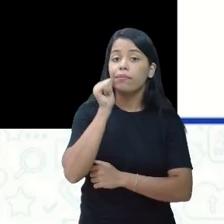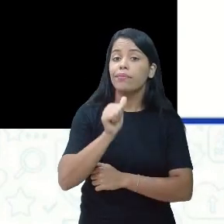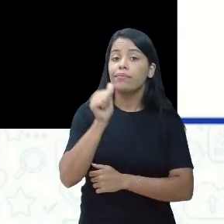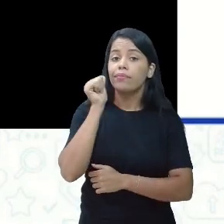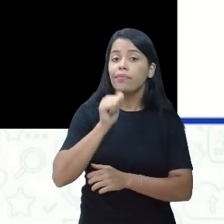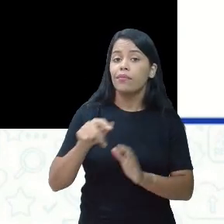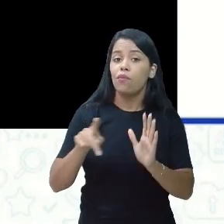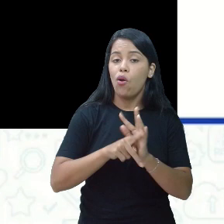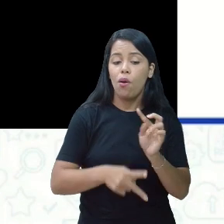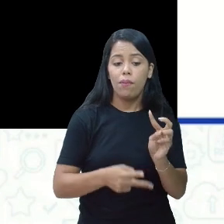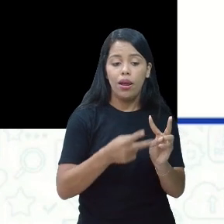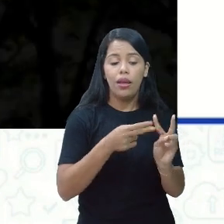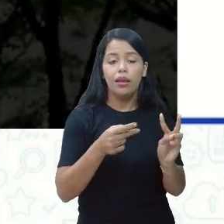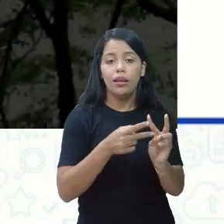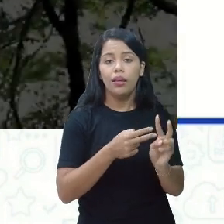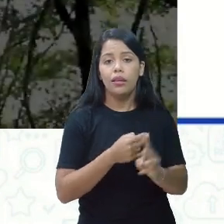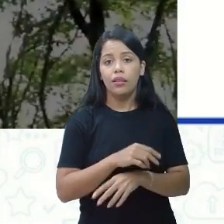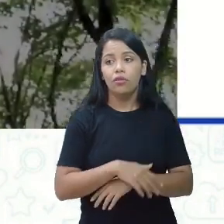indígena.